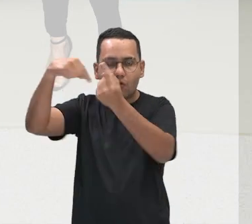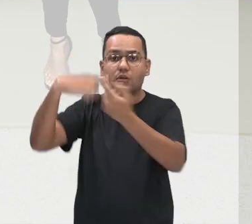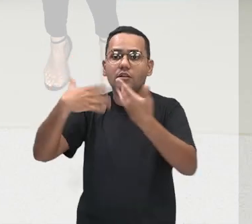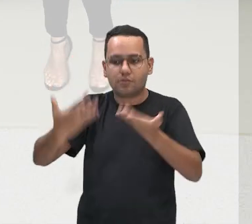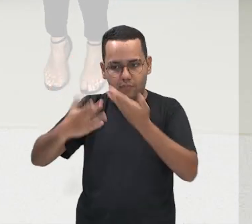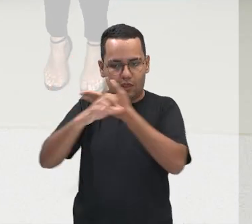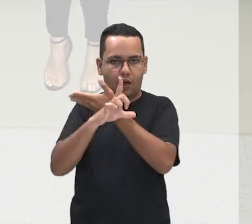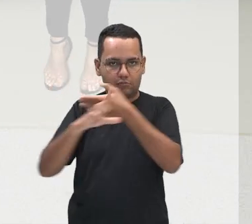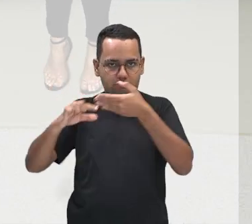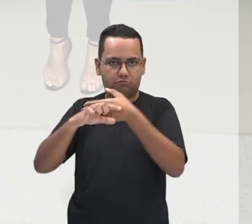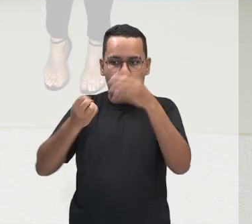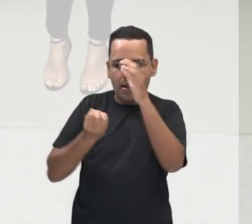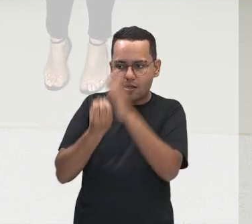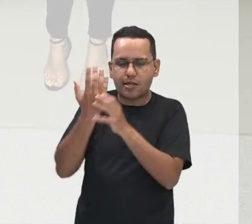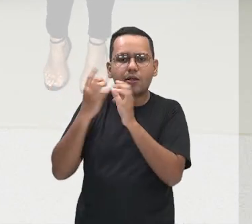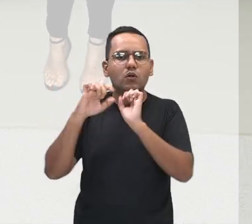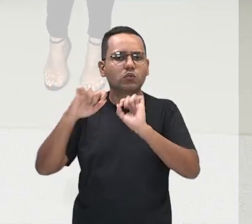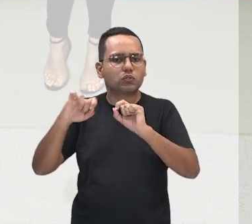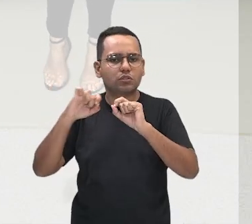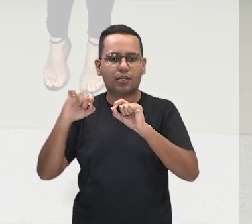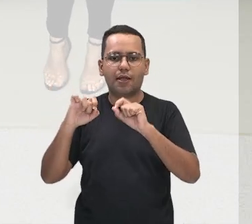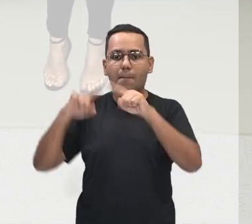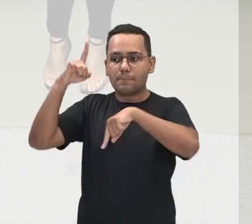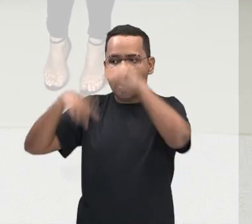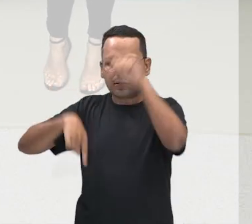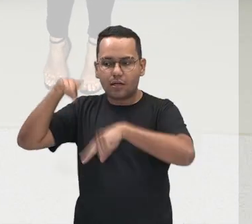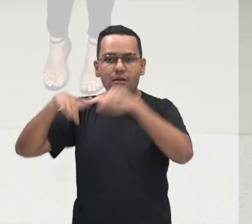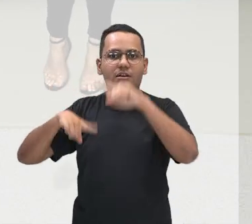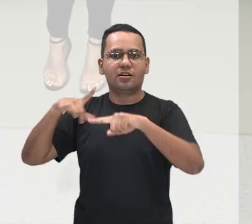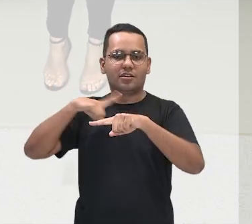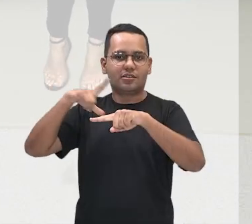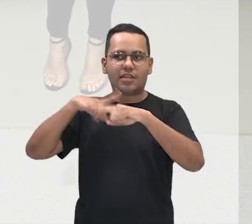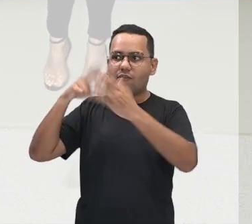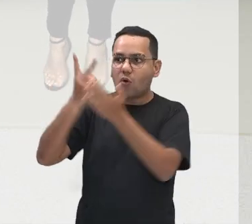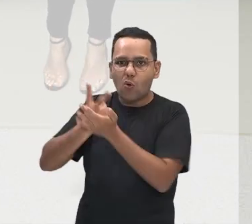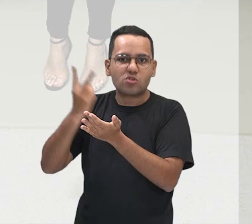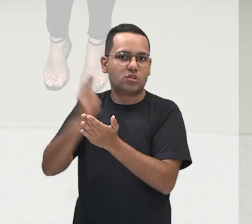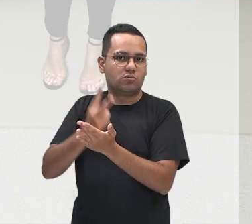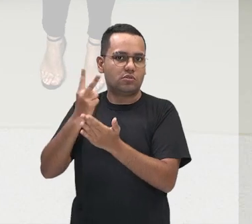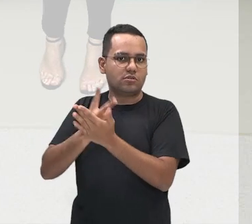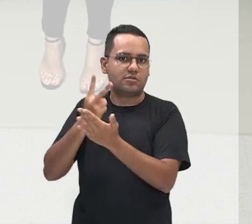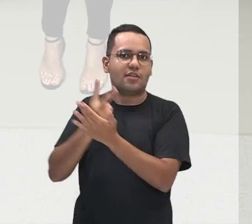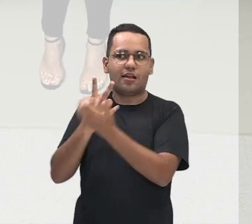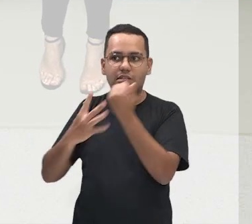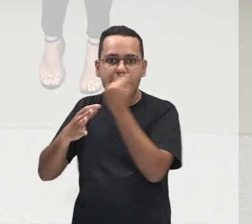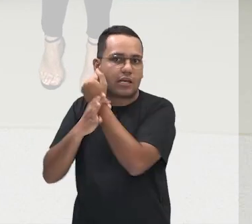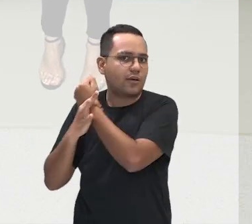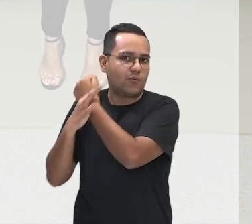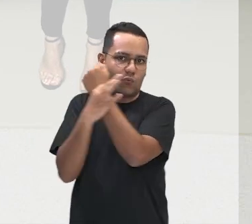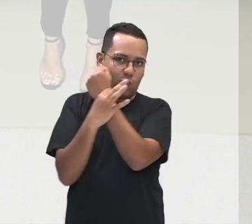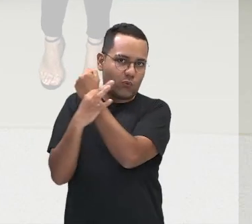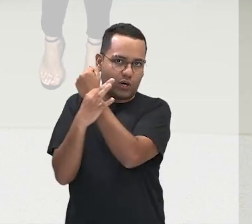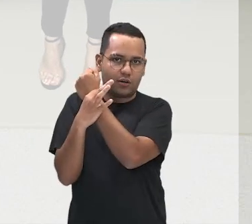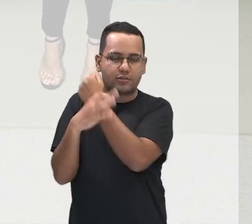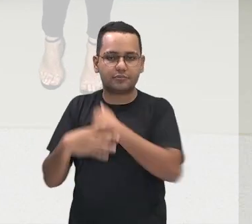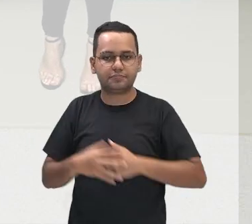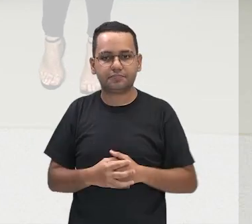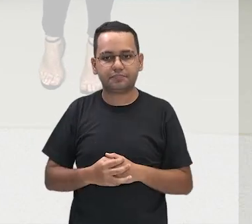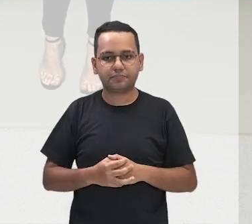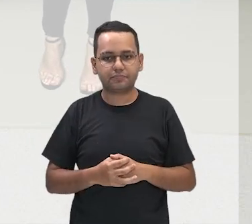uma escultura que resistisse a essas condições meteorológicas. Então, o que aconteceu?